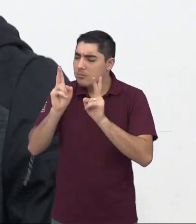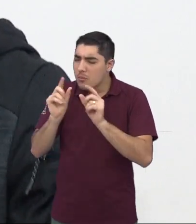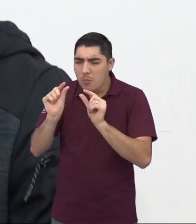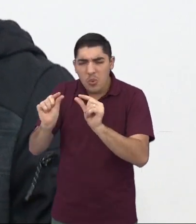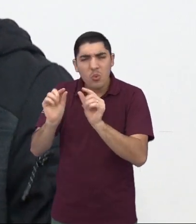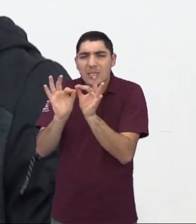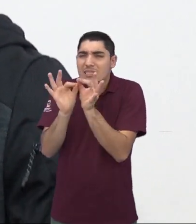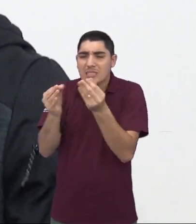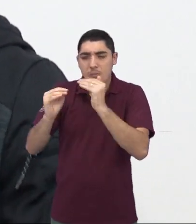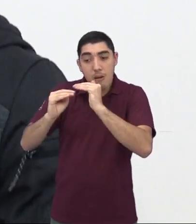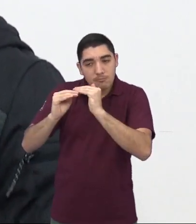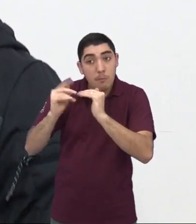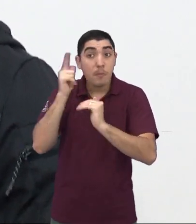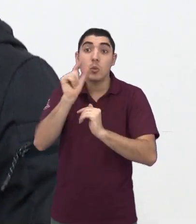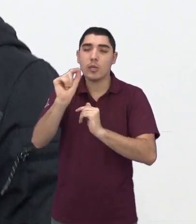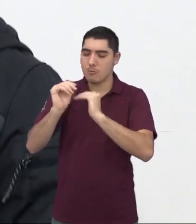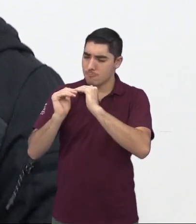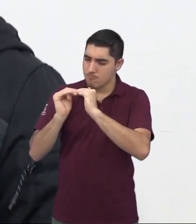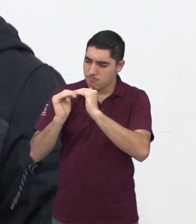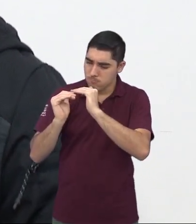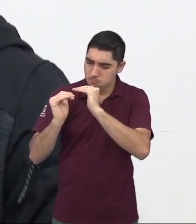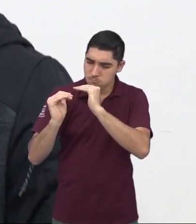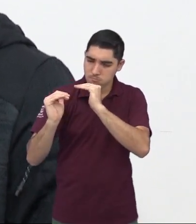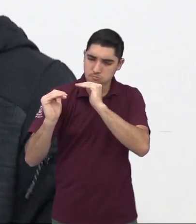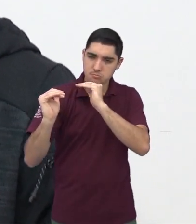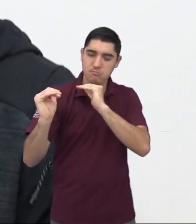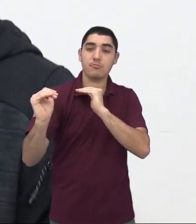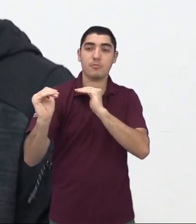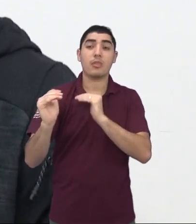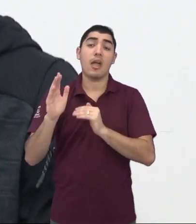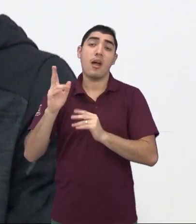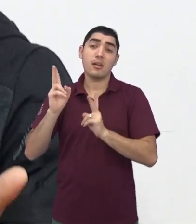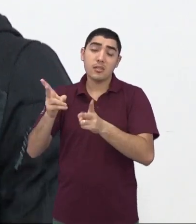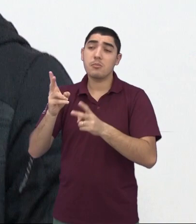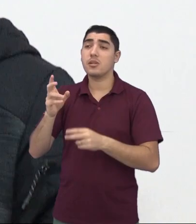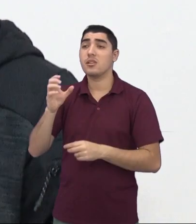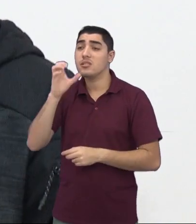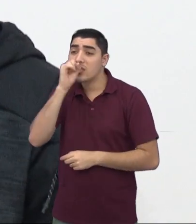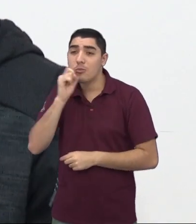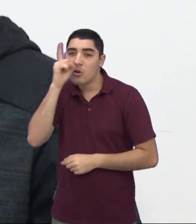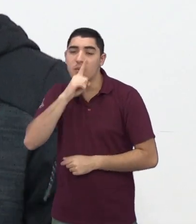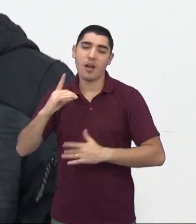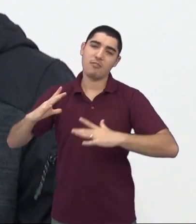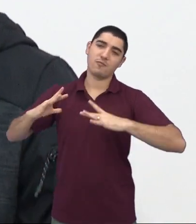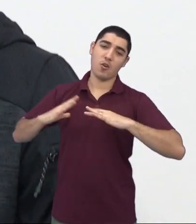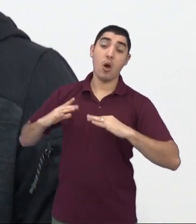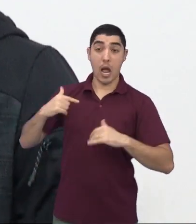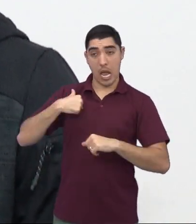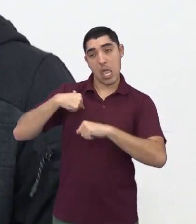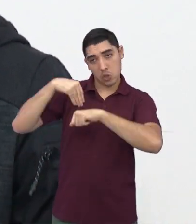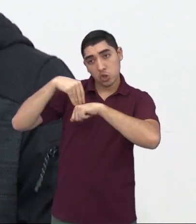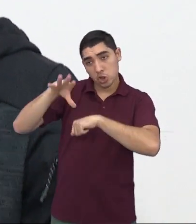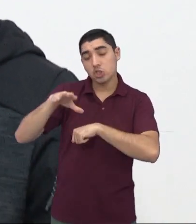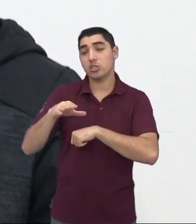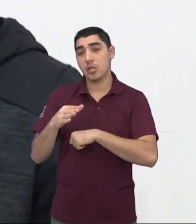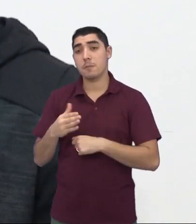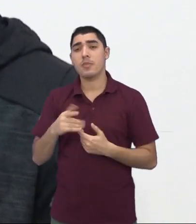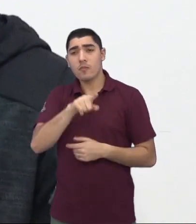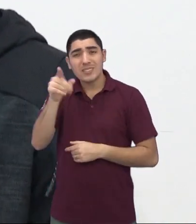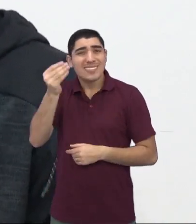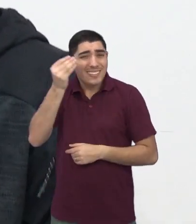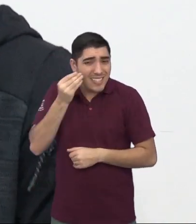que seja um pouco, mas que mantenha constância. E dia de folga, final de semana. Então, eu Wesley,